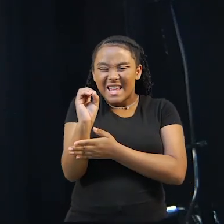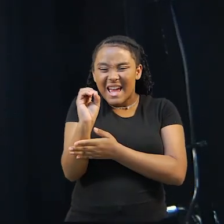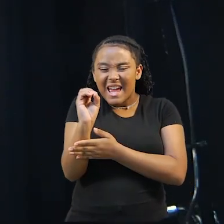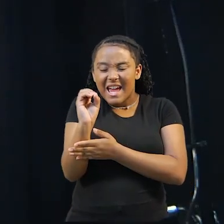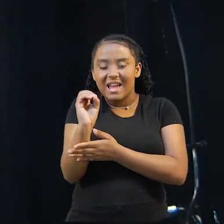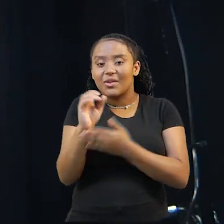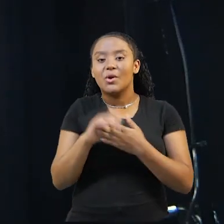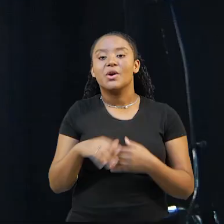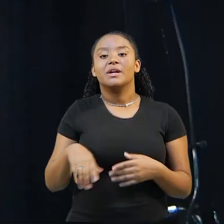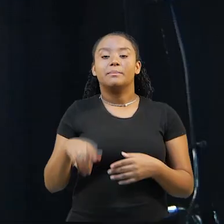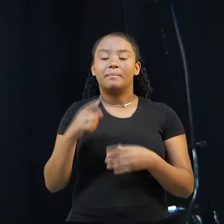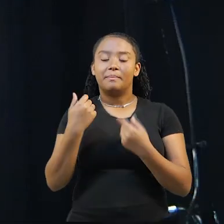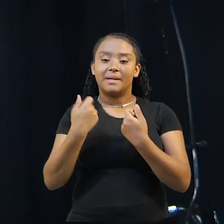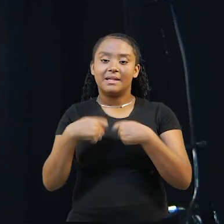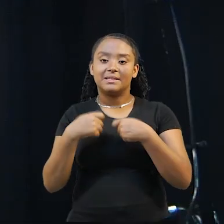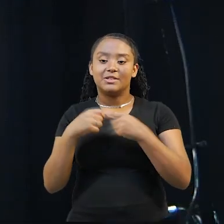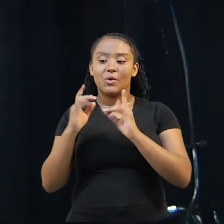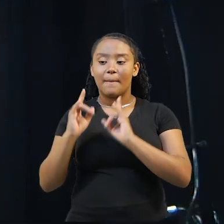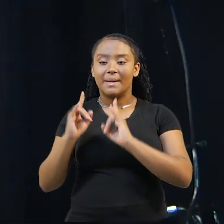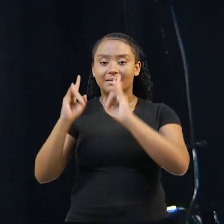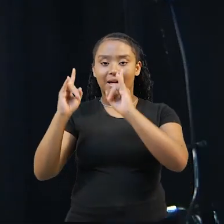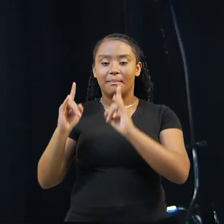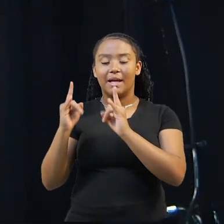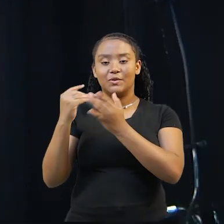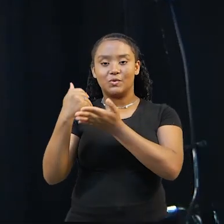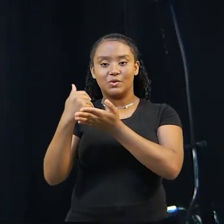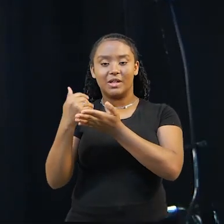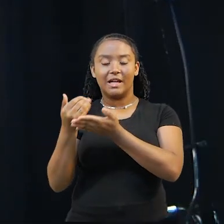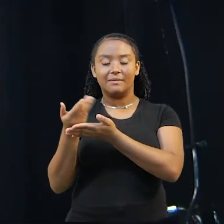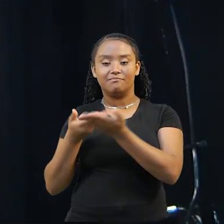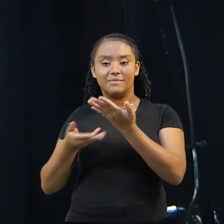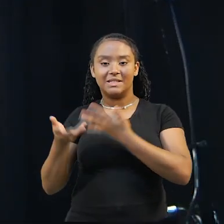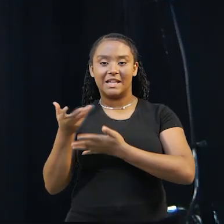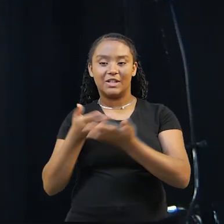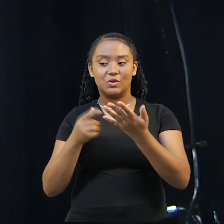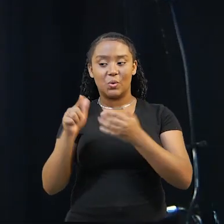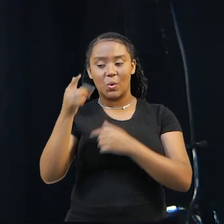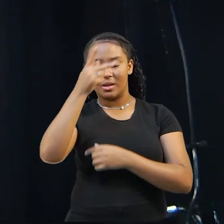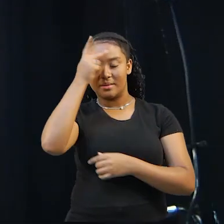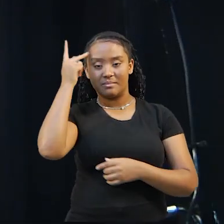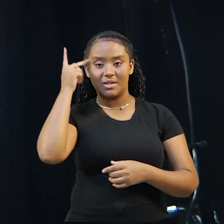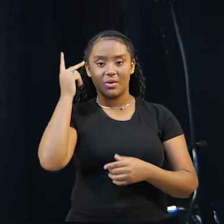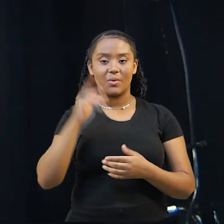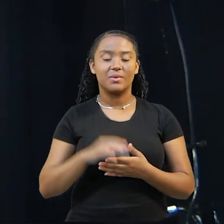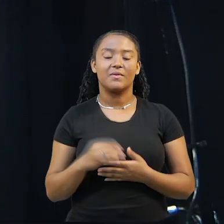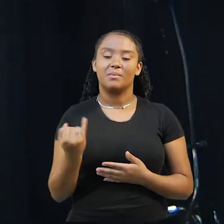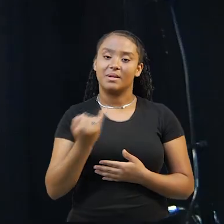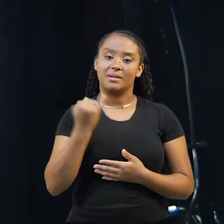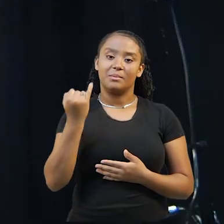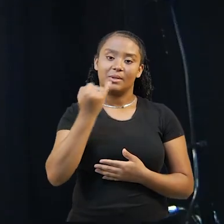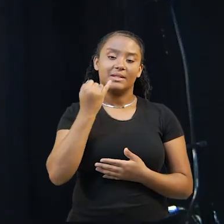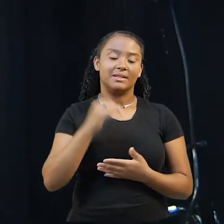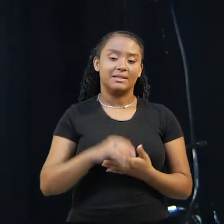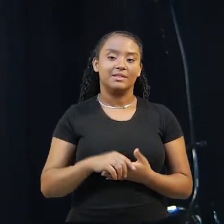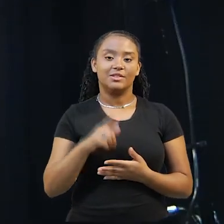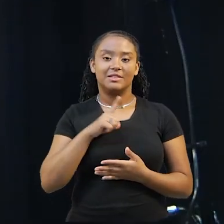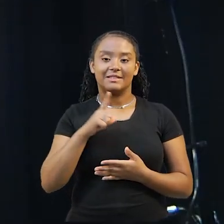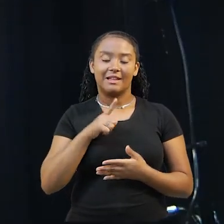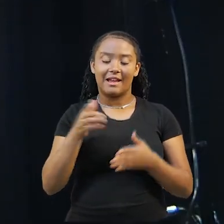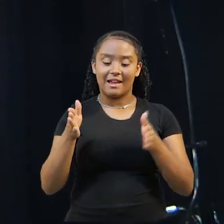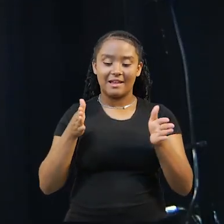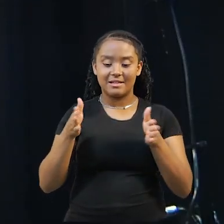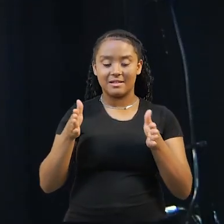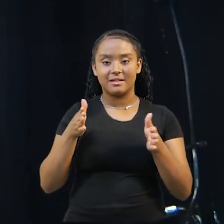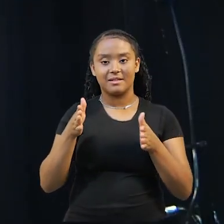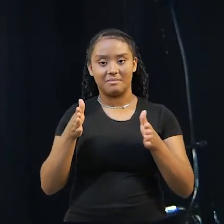aí teve a parte boa da autonomia, que eu acho que hoje é fundamental. Eu estou com um filho e eu fico pensando que quando ele crescer é importante